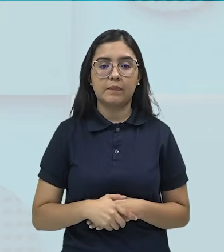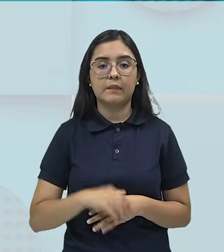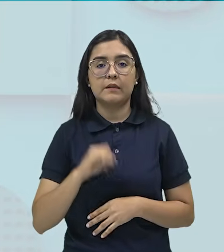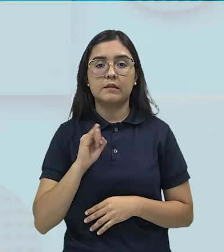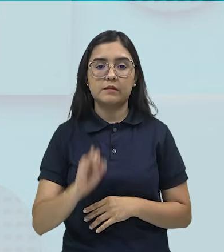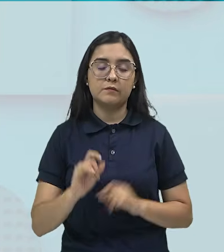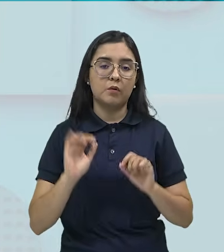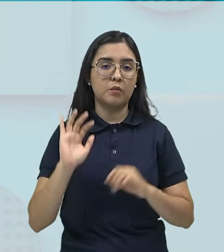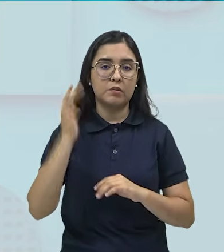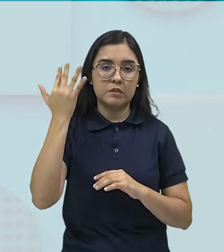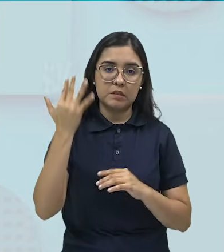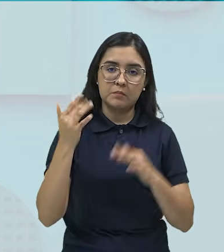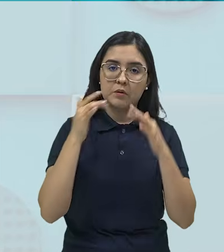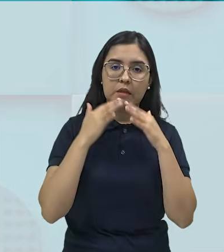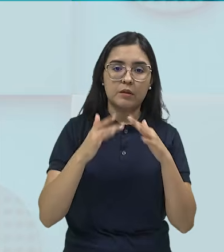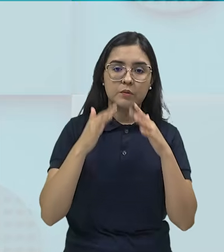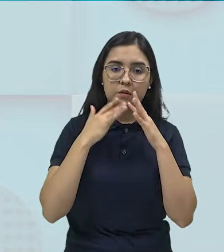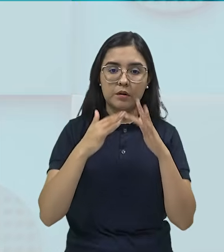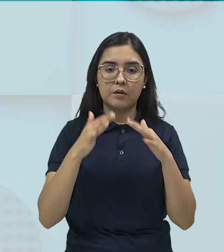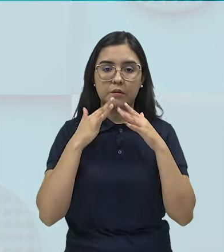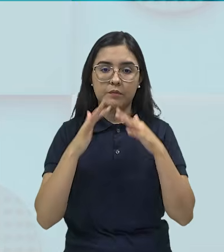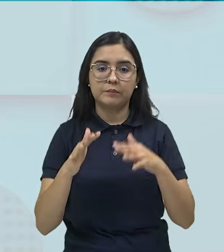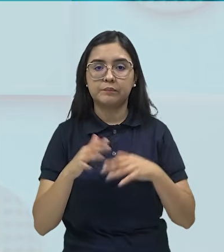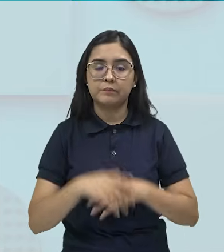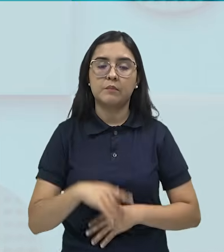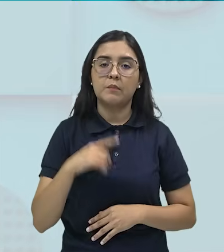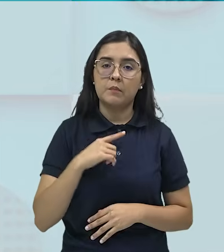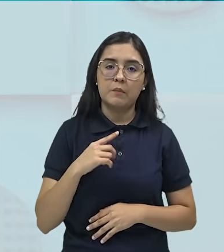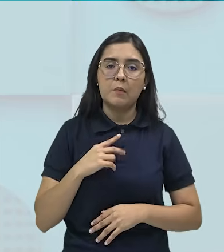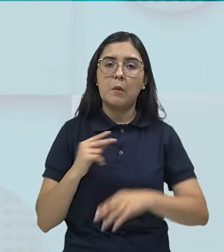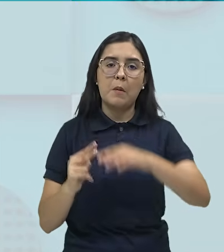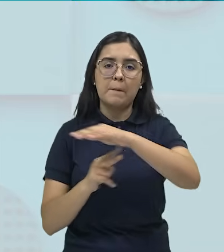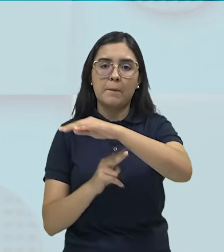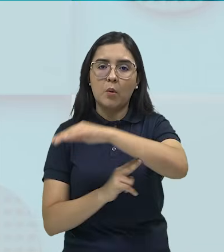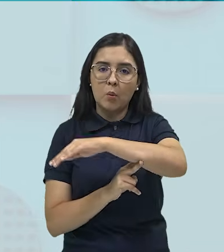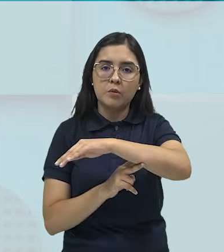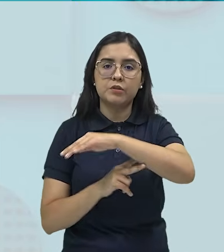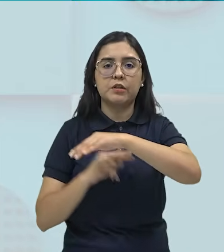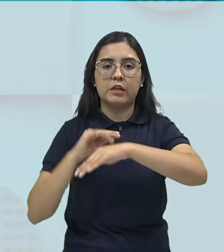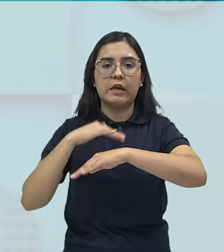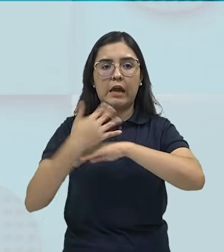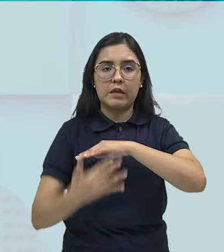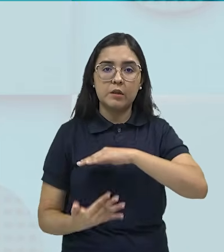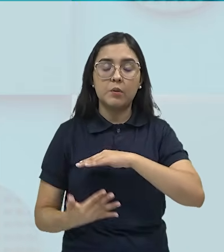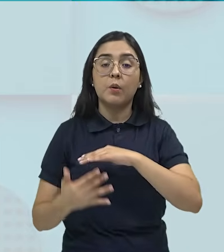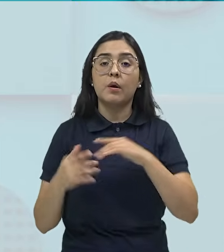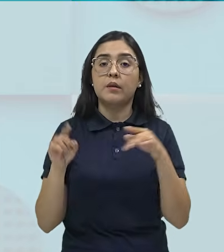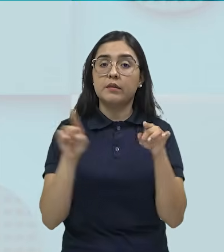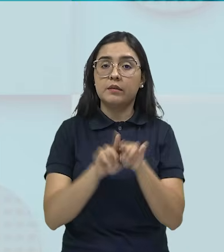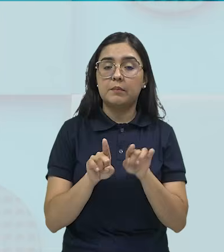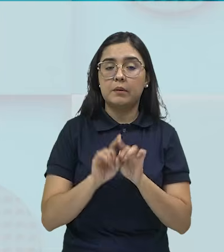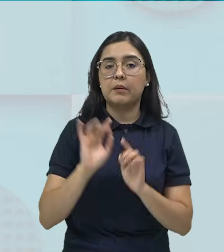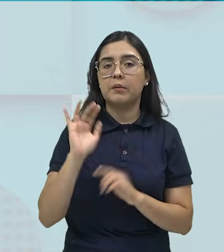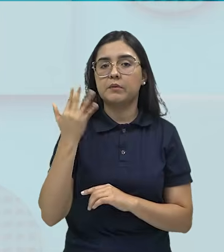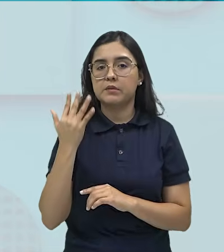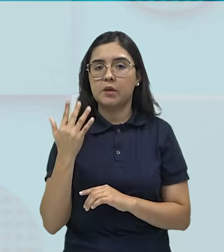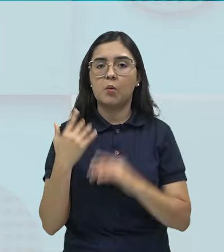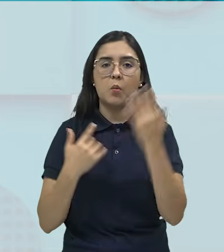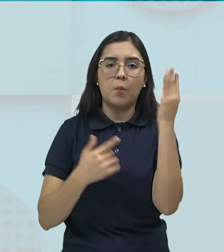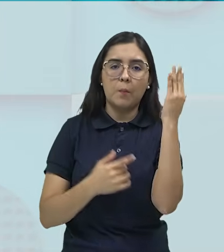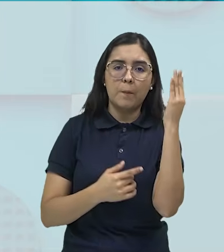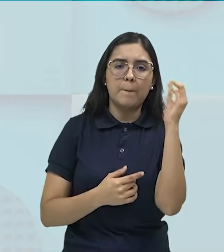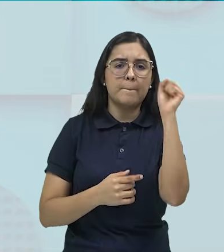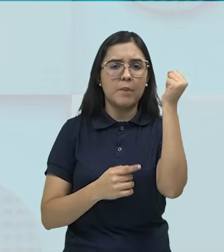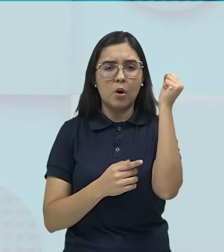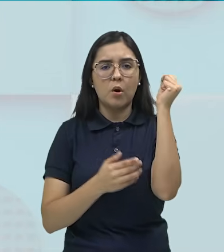um desastre natural, por exemplo, uma ponte caiu, ou então caiu um poste,